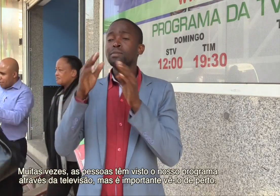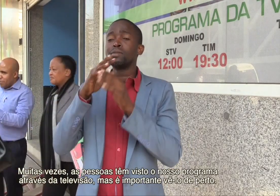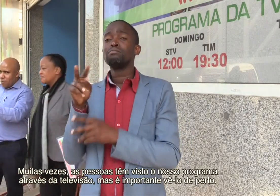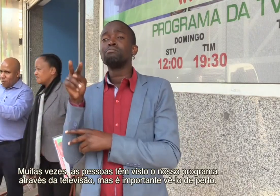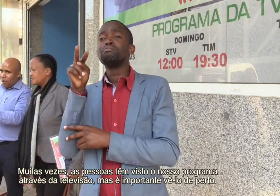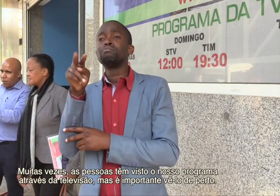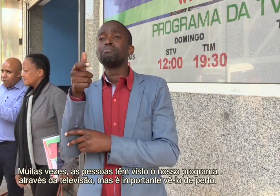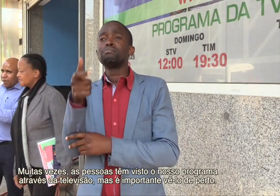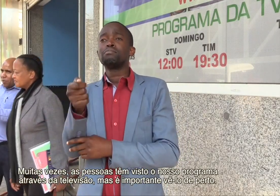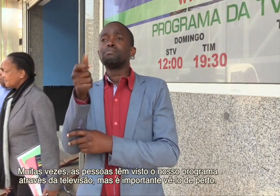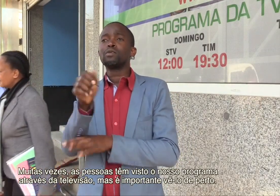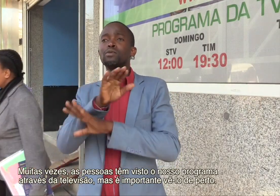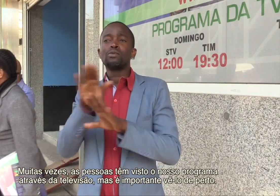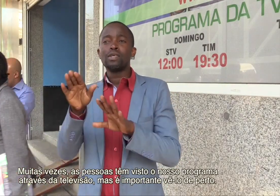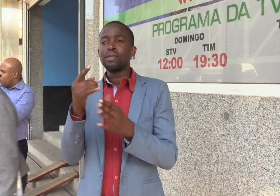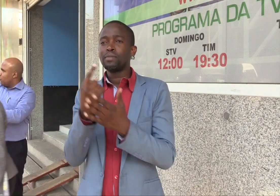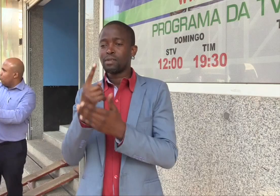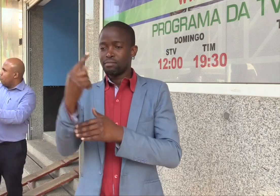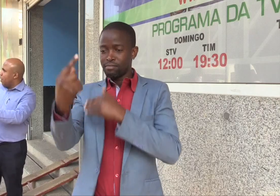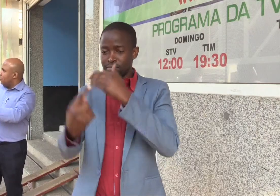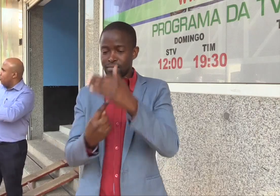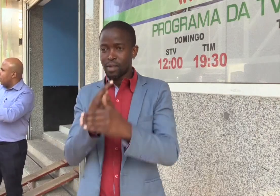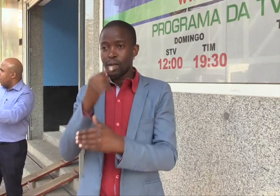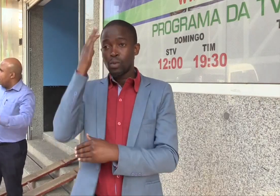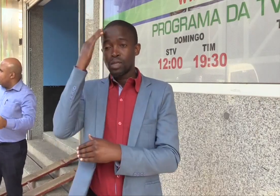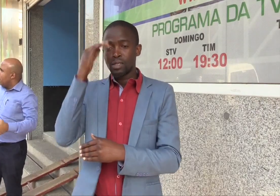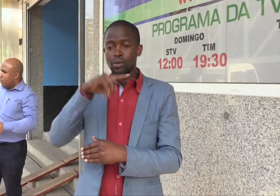O mais importante é ver de perto.